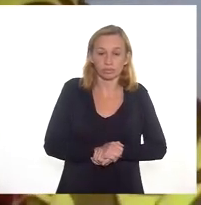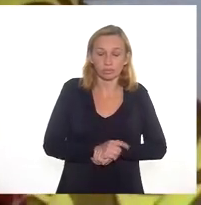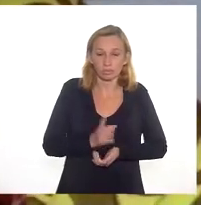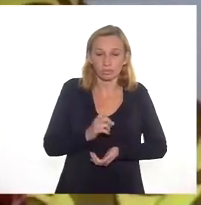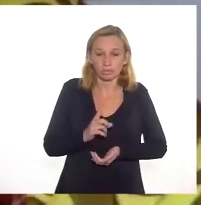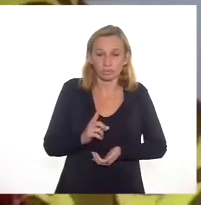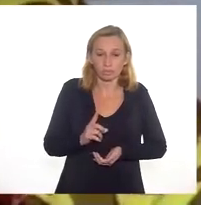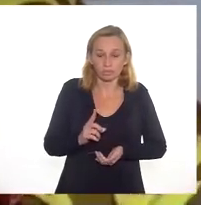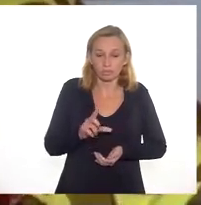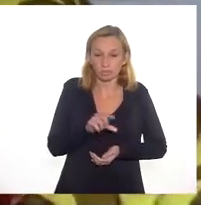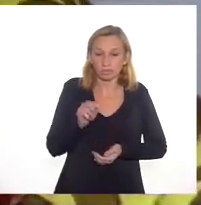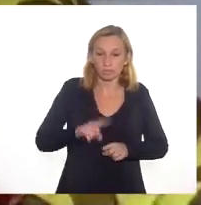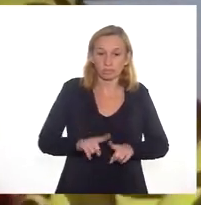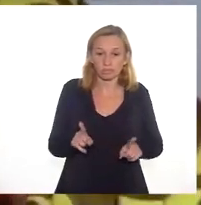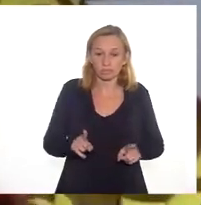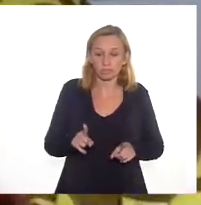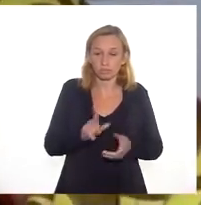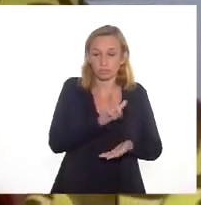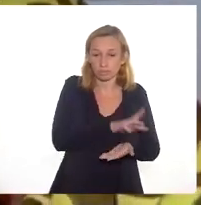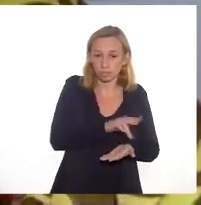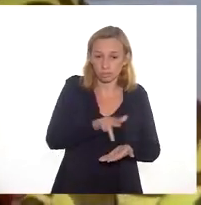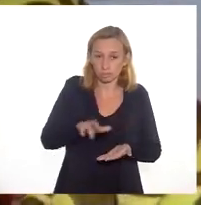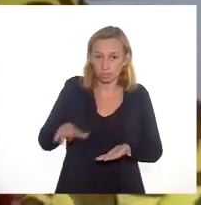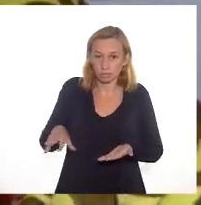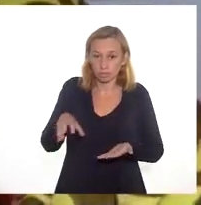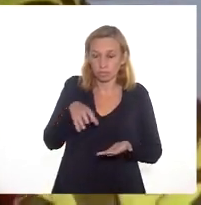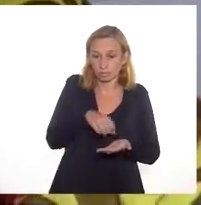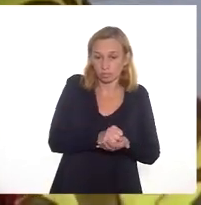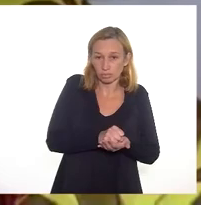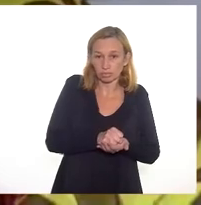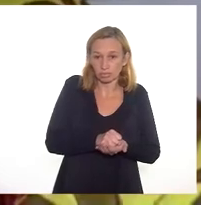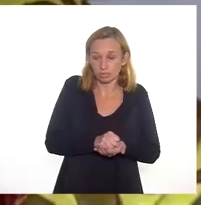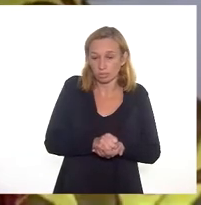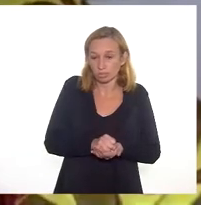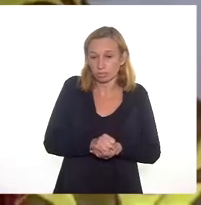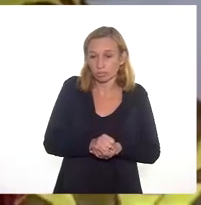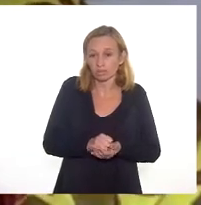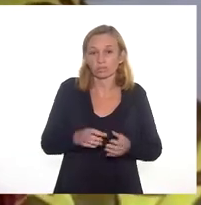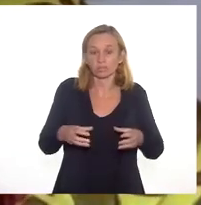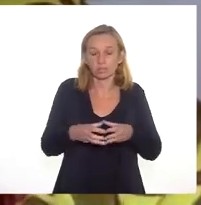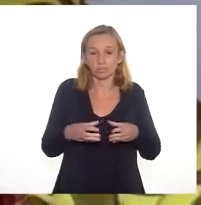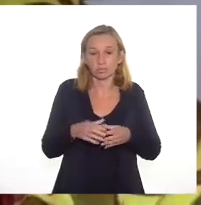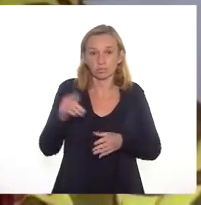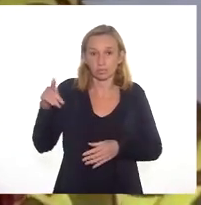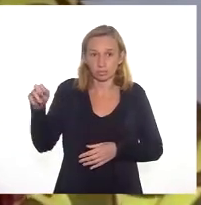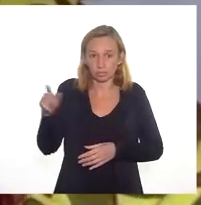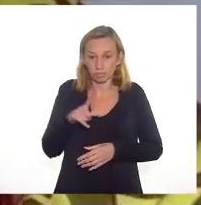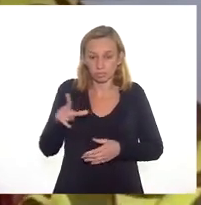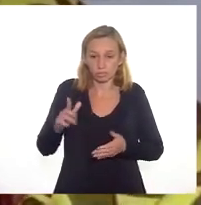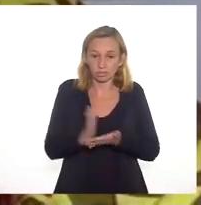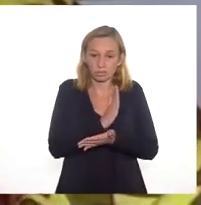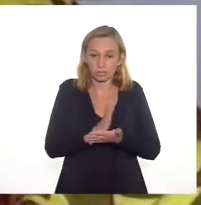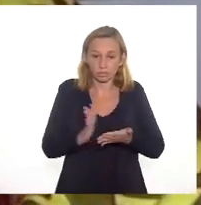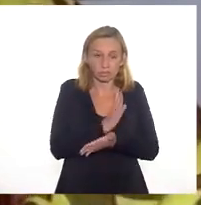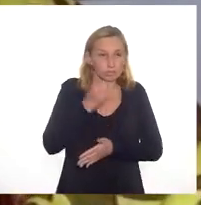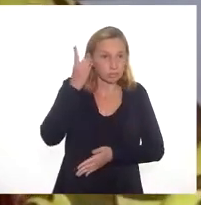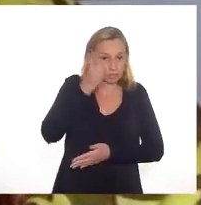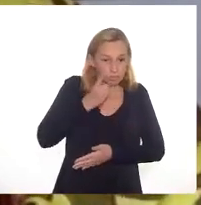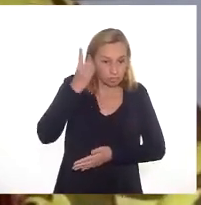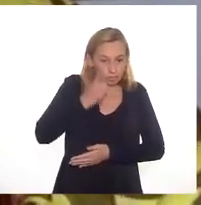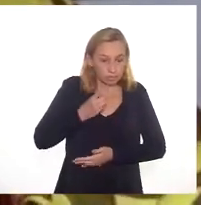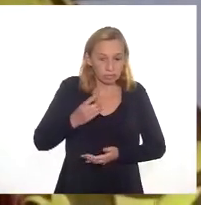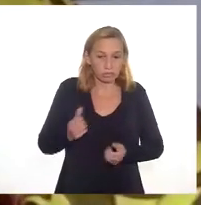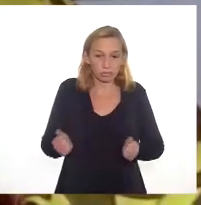dos acatados, mas foi um dos diversos protocolados pela nossa bancada do PSOL e por alguns deputados